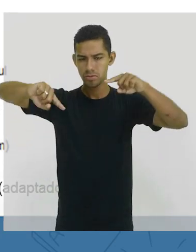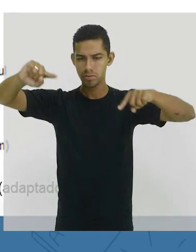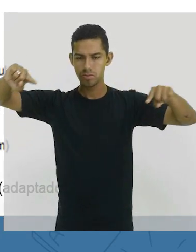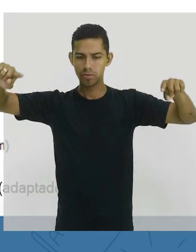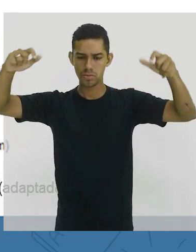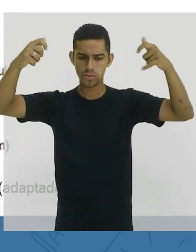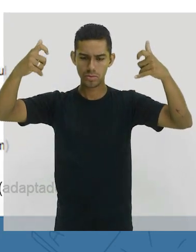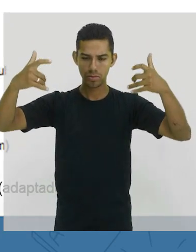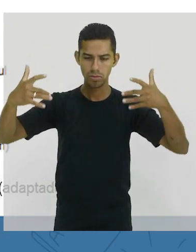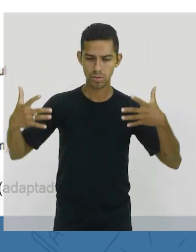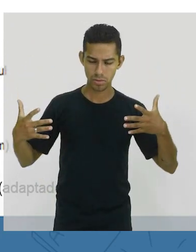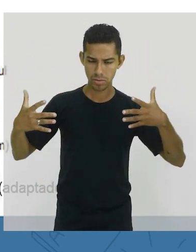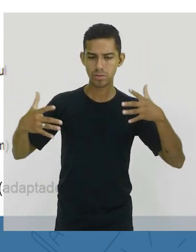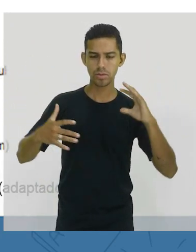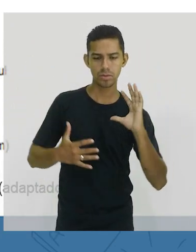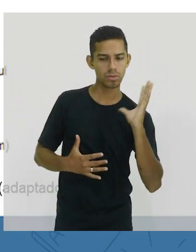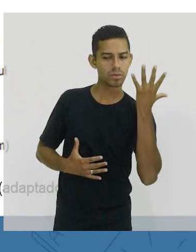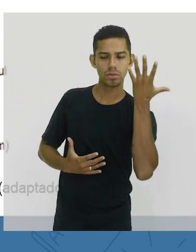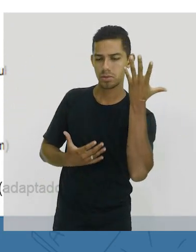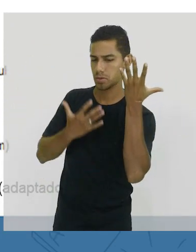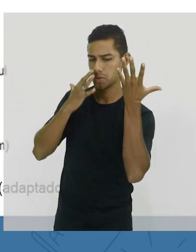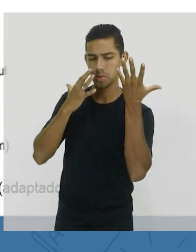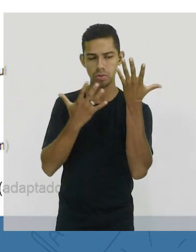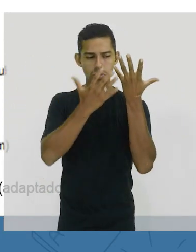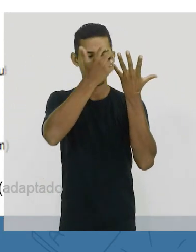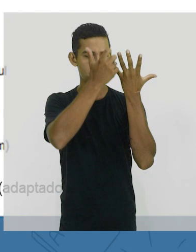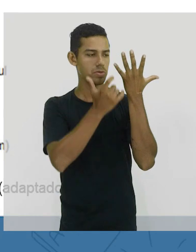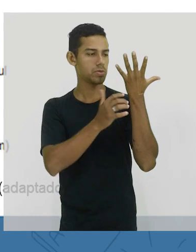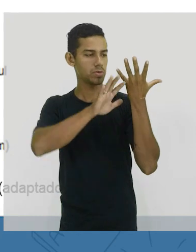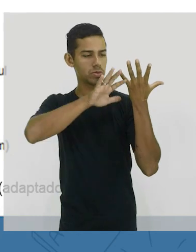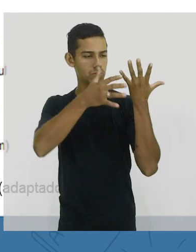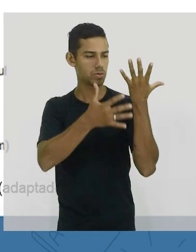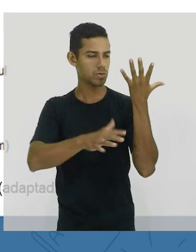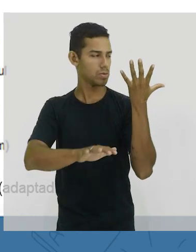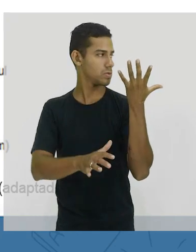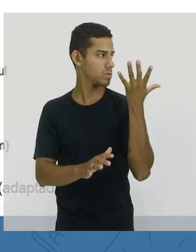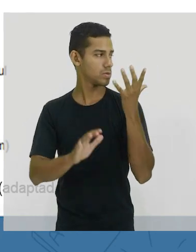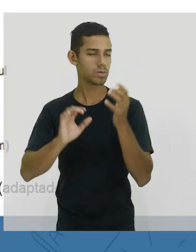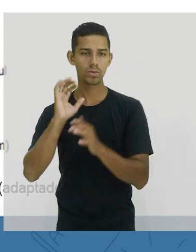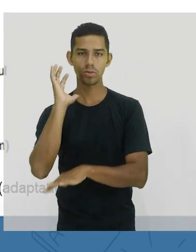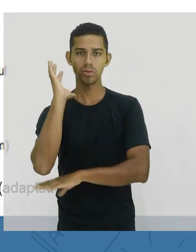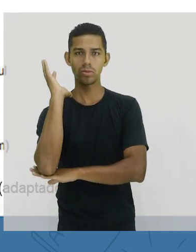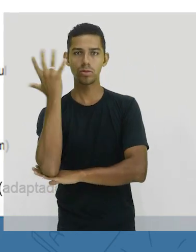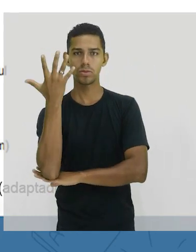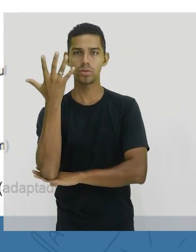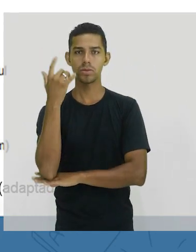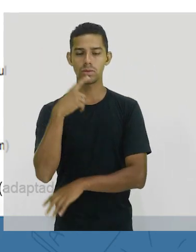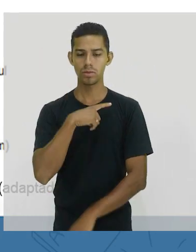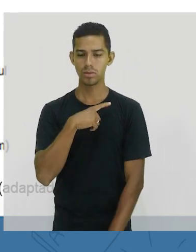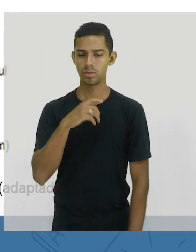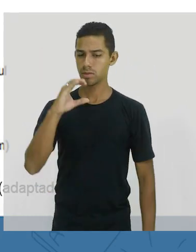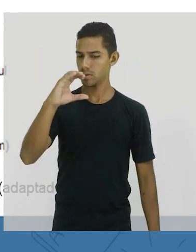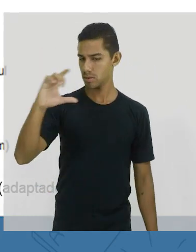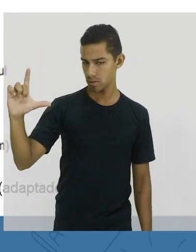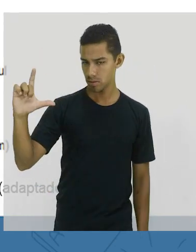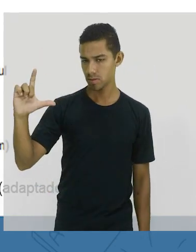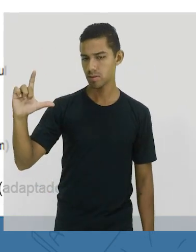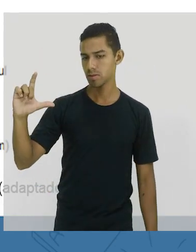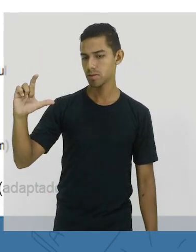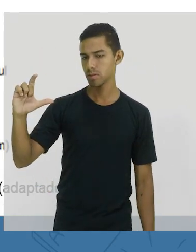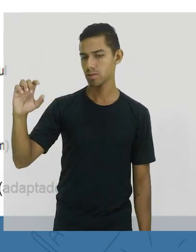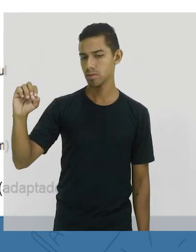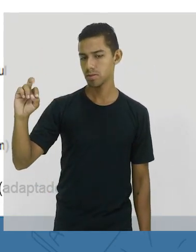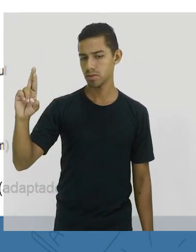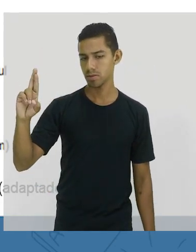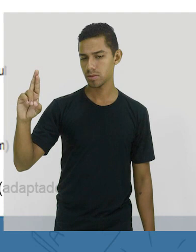espectro de absorção na região visível. Então nós temos ali a relação de clorofila e